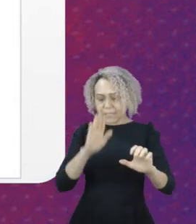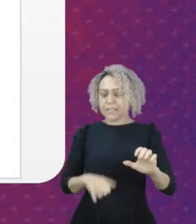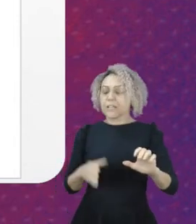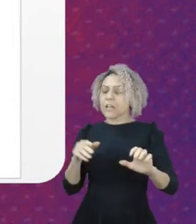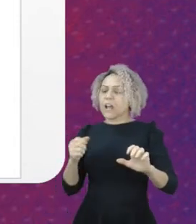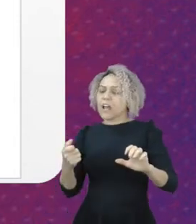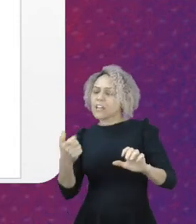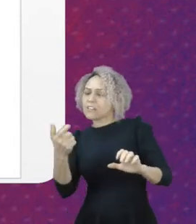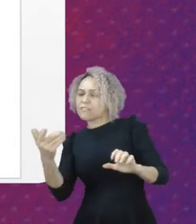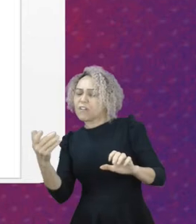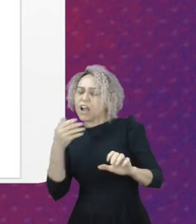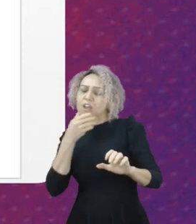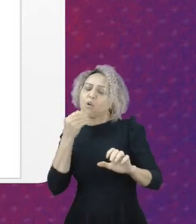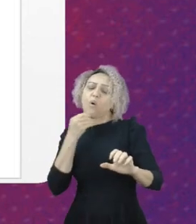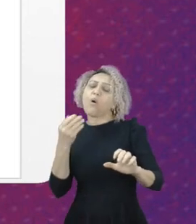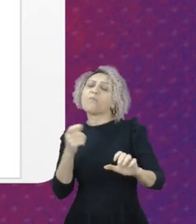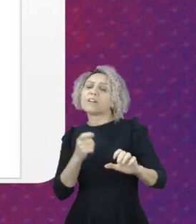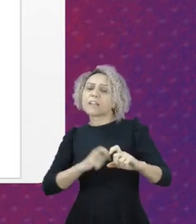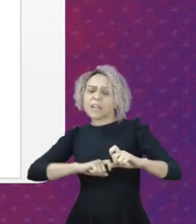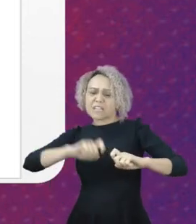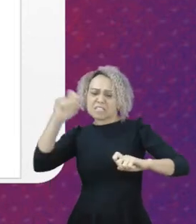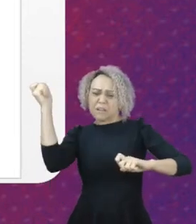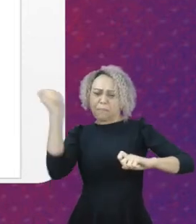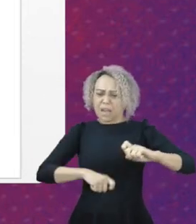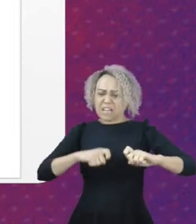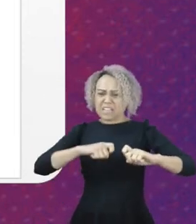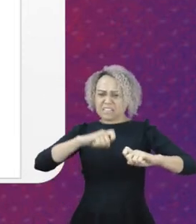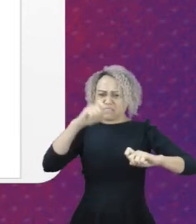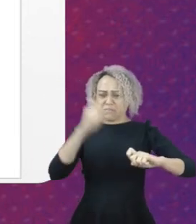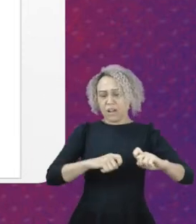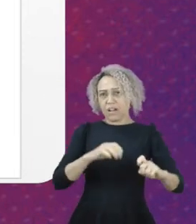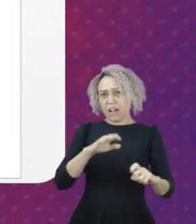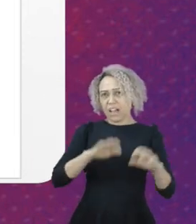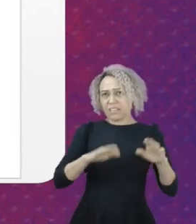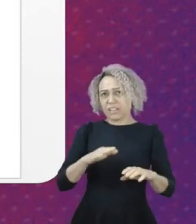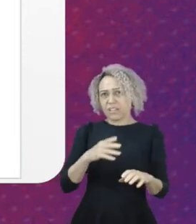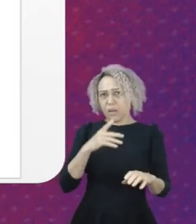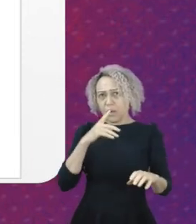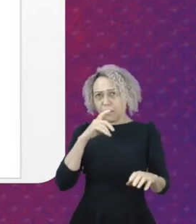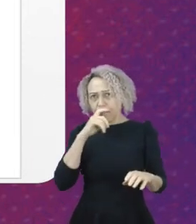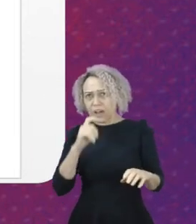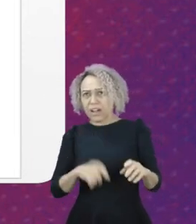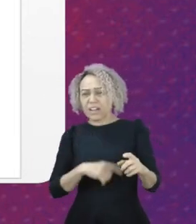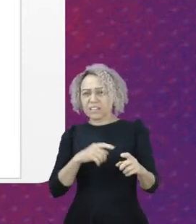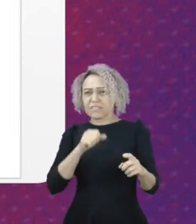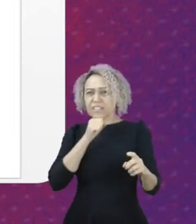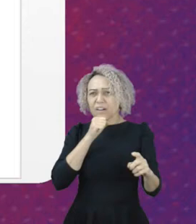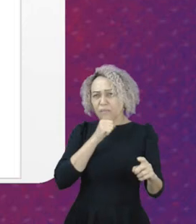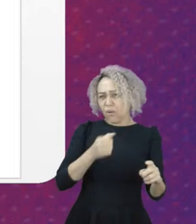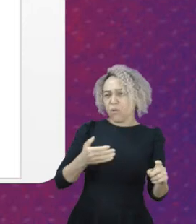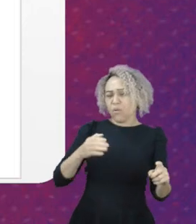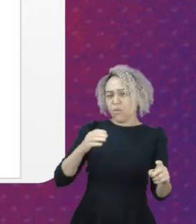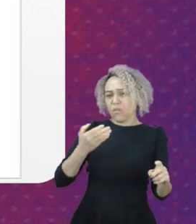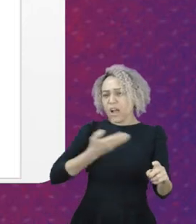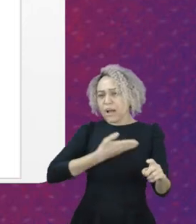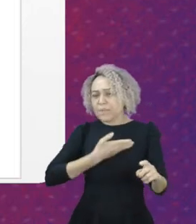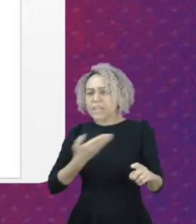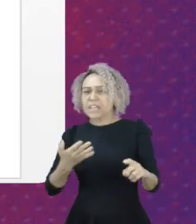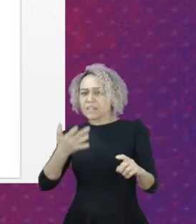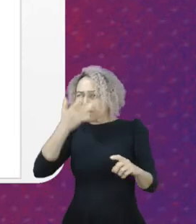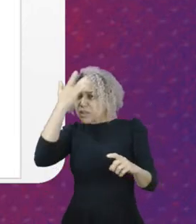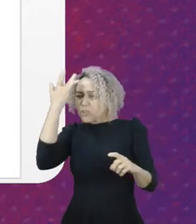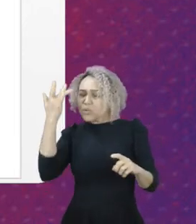uma heterossexualidade. Geralmente são estupros cometidos por pais, avós e pessoas mais próximas, amigos, né,